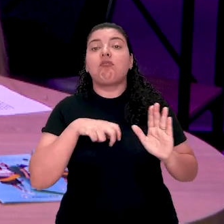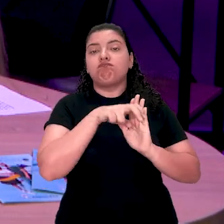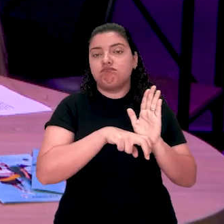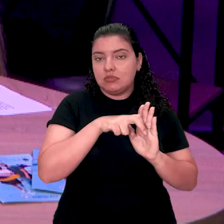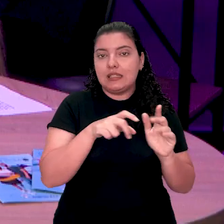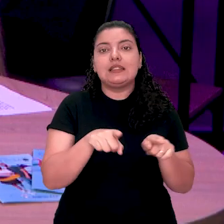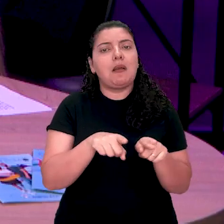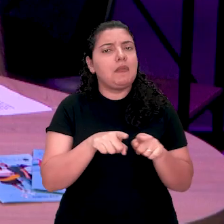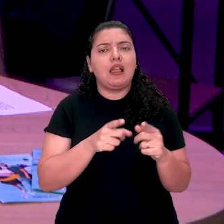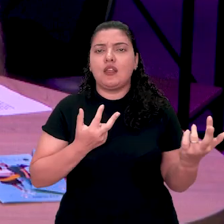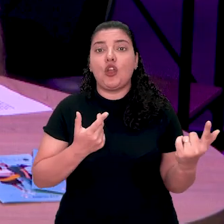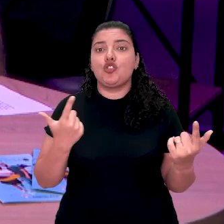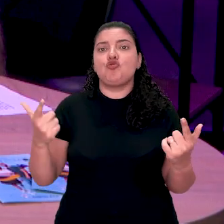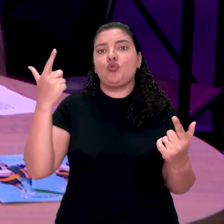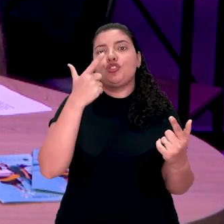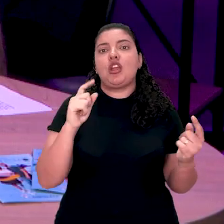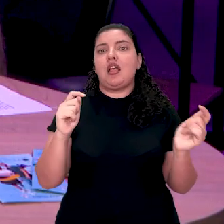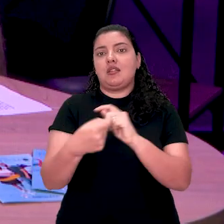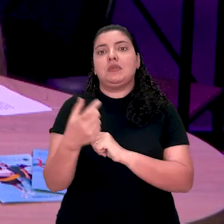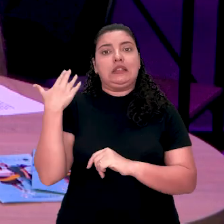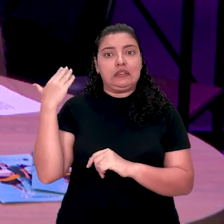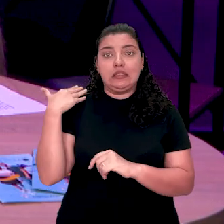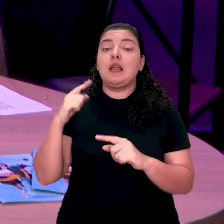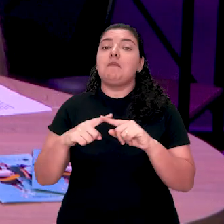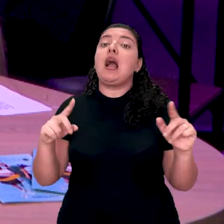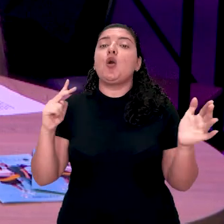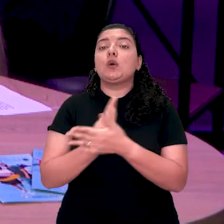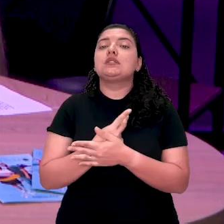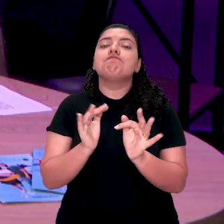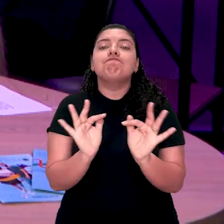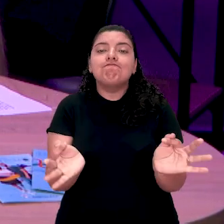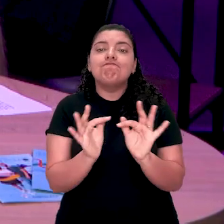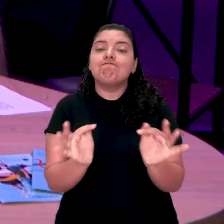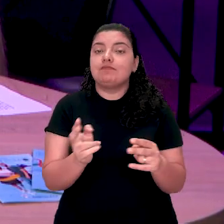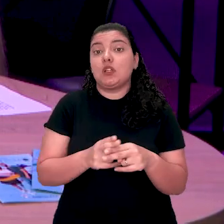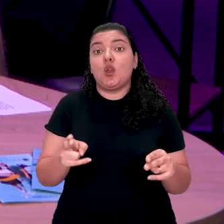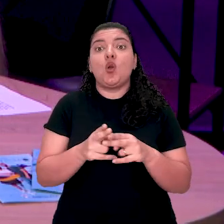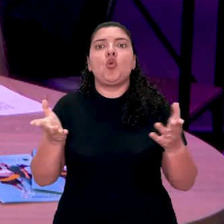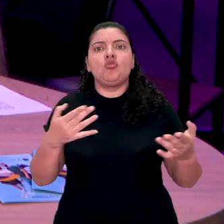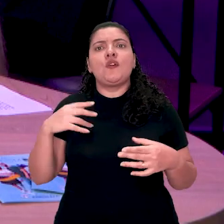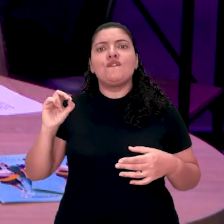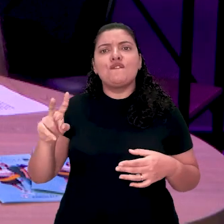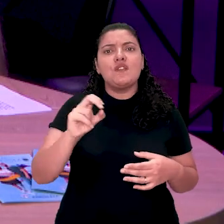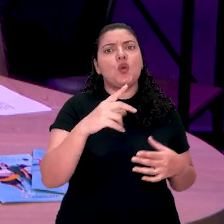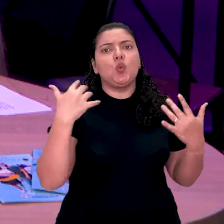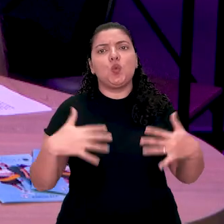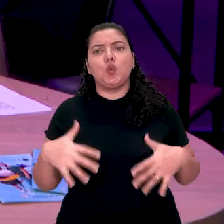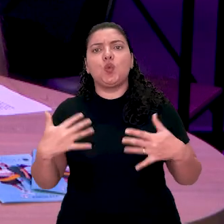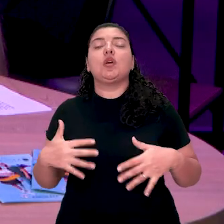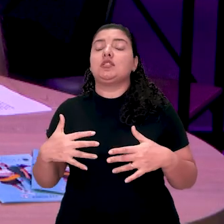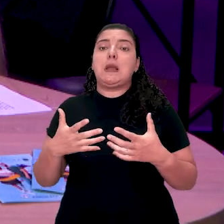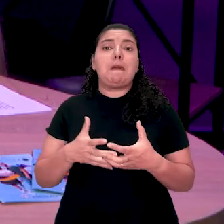cadeirantes também. Não tinha muito essas adaptações. Já acontecia, mas de uma forma muito restrita. Hoje a gente já vê a coisa acontecendo de uma